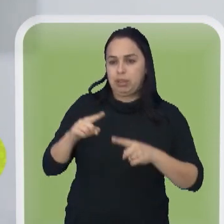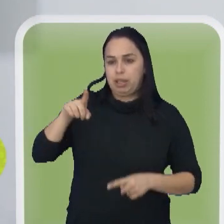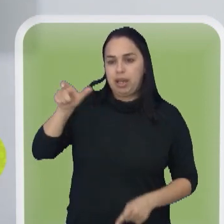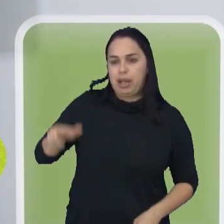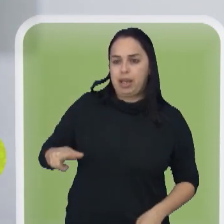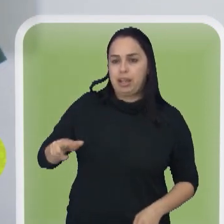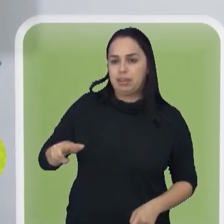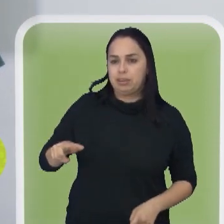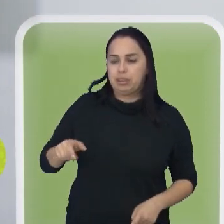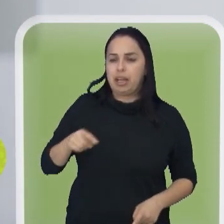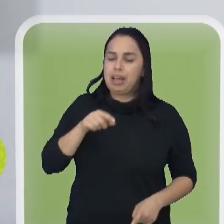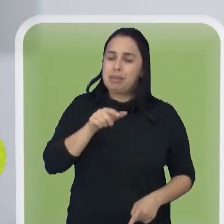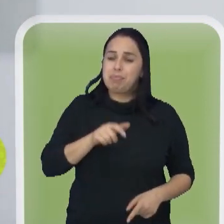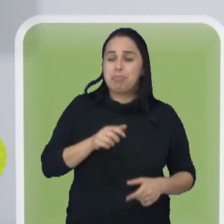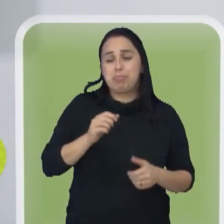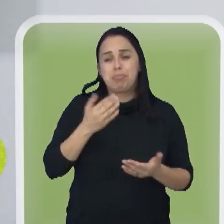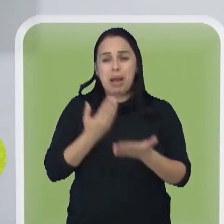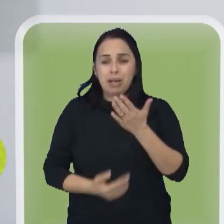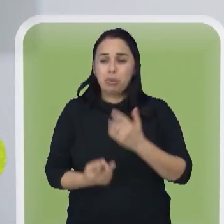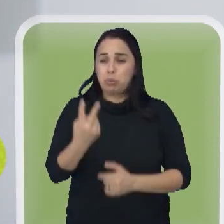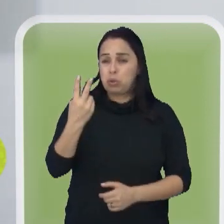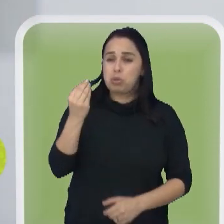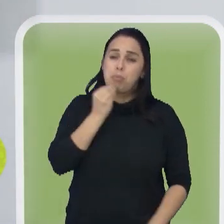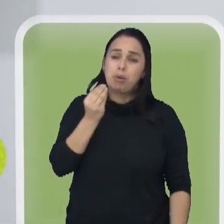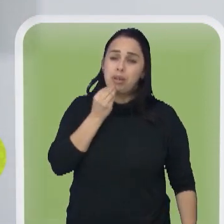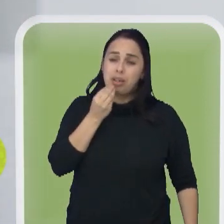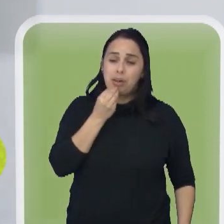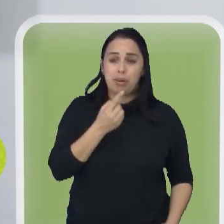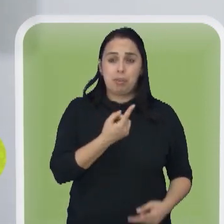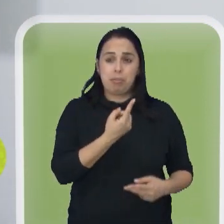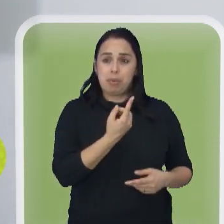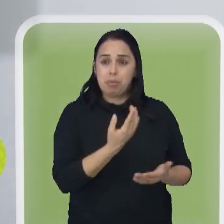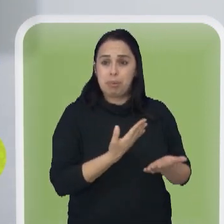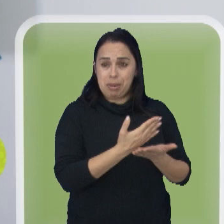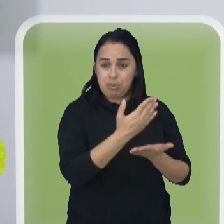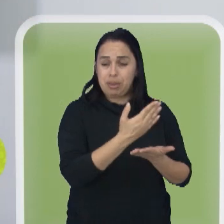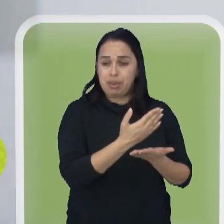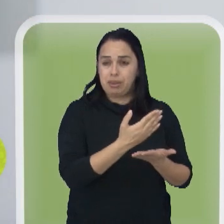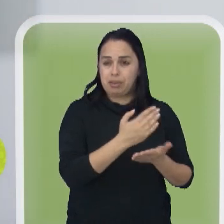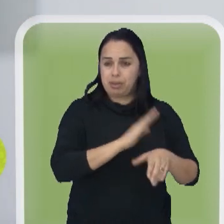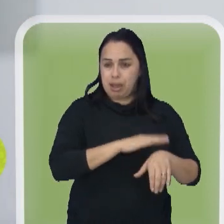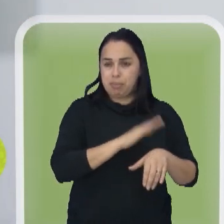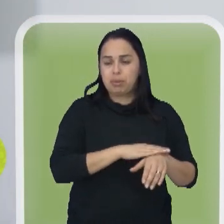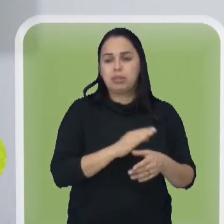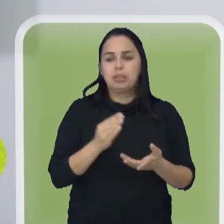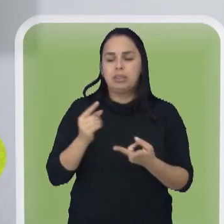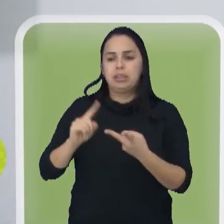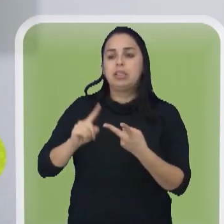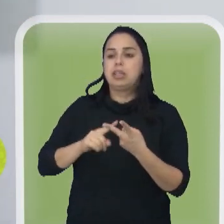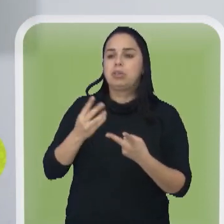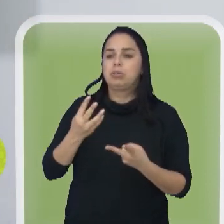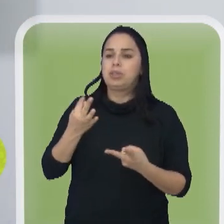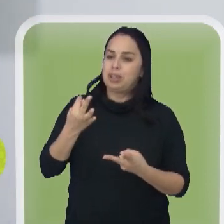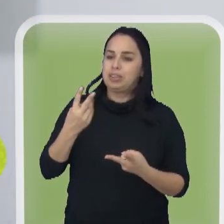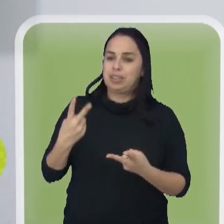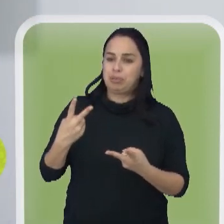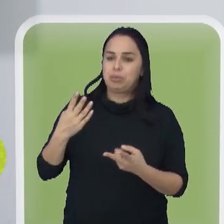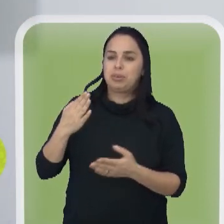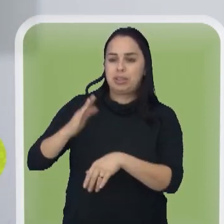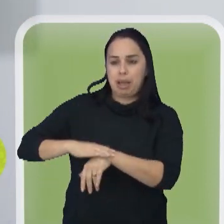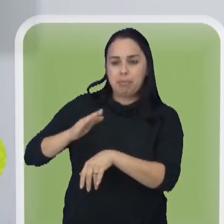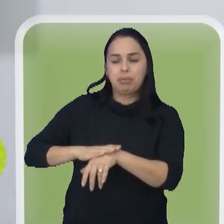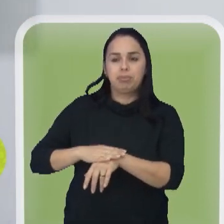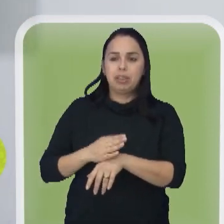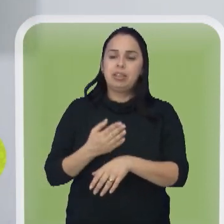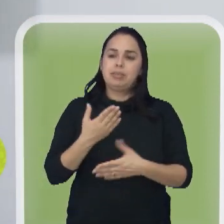ele perdeu 2 chances no começo do primeiro tempo e no começo do segundo tempo, né? Chances que talvez ou dificilmente o Tanque